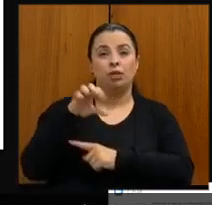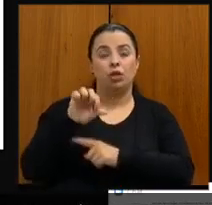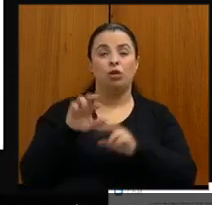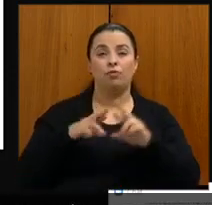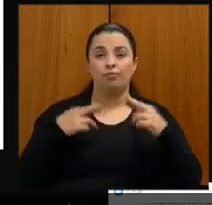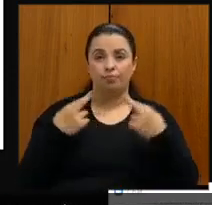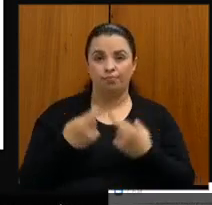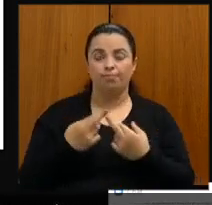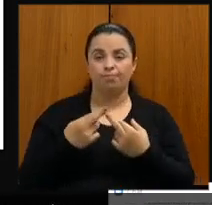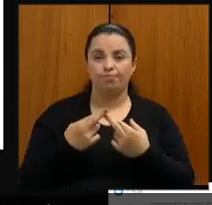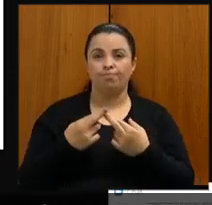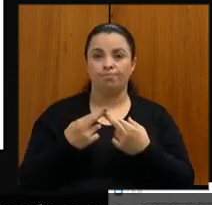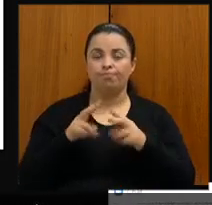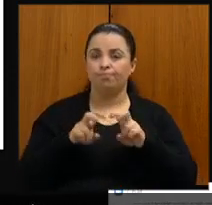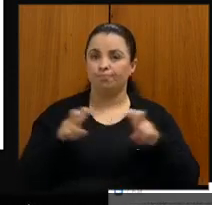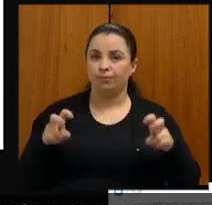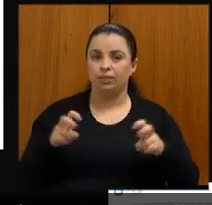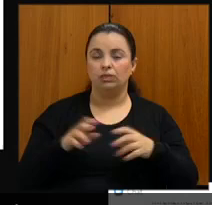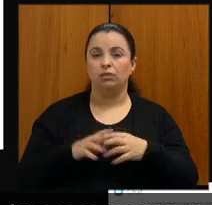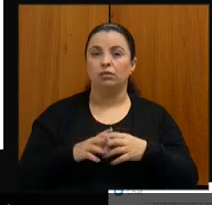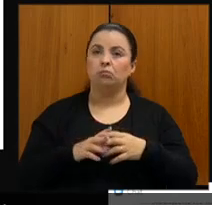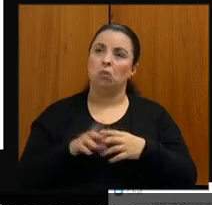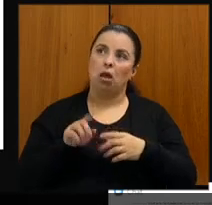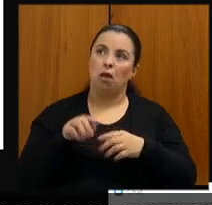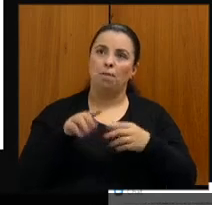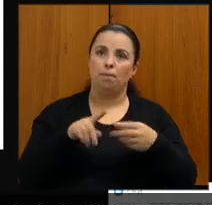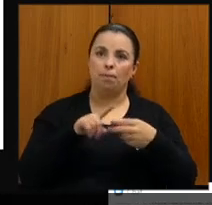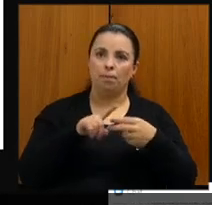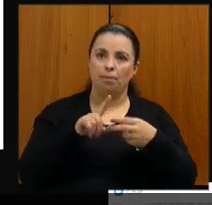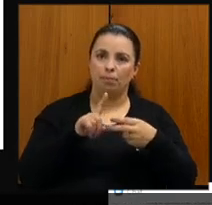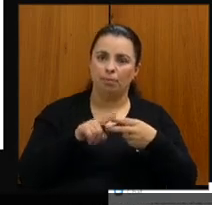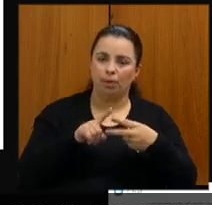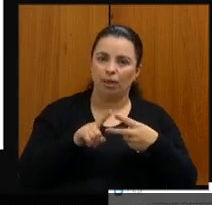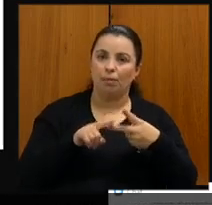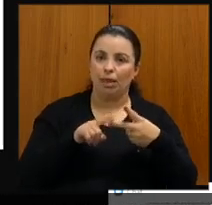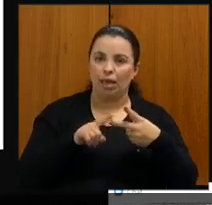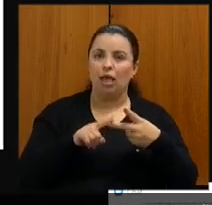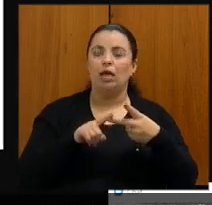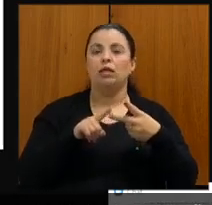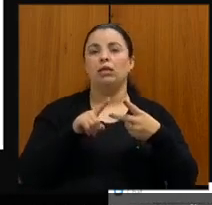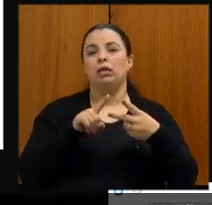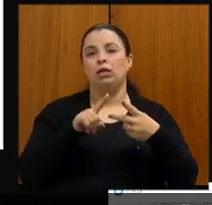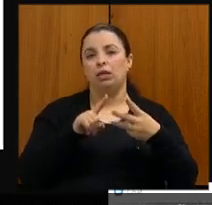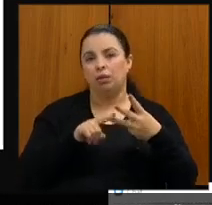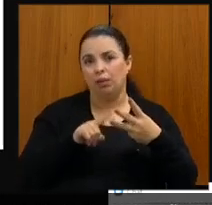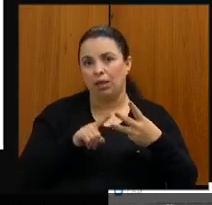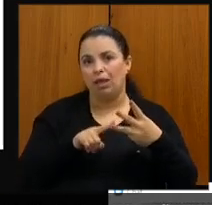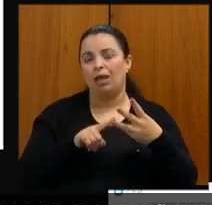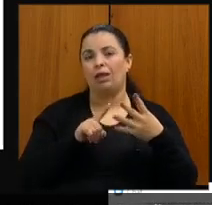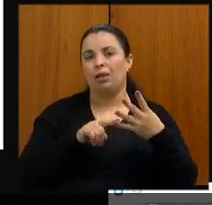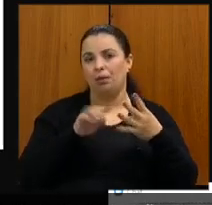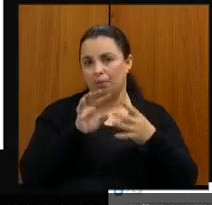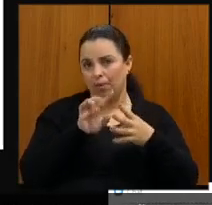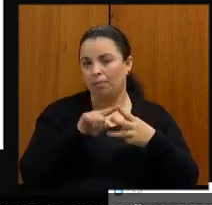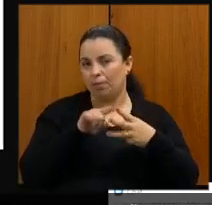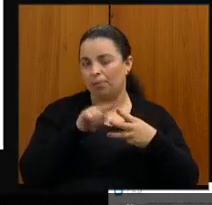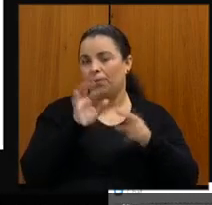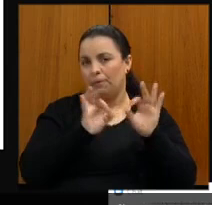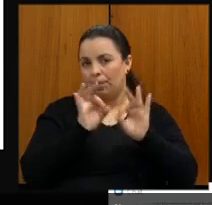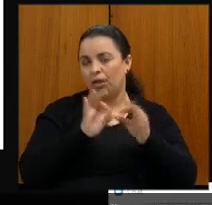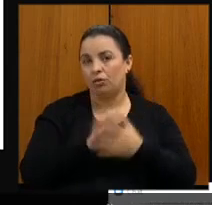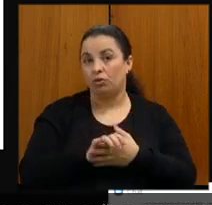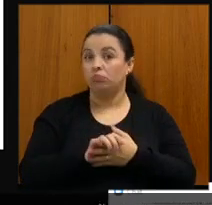mesa entre plenária Câmara técnica e preparatório já no ano de pandemia 2021